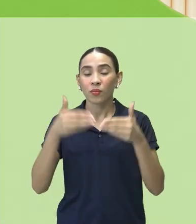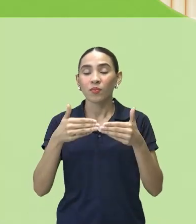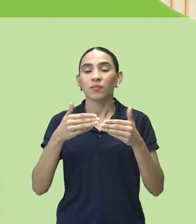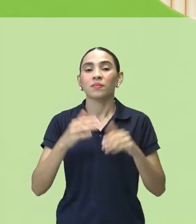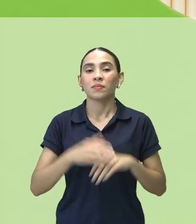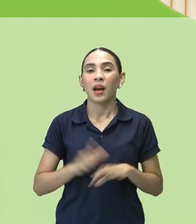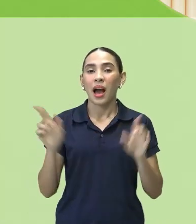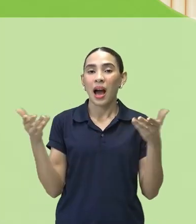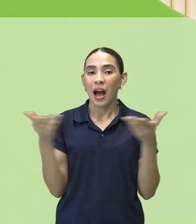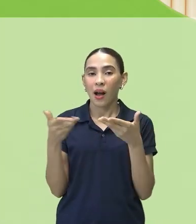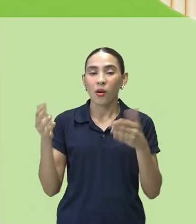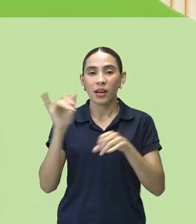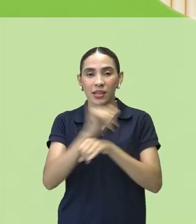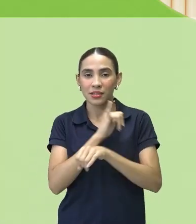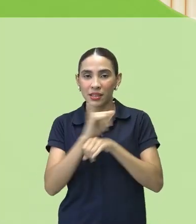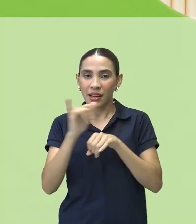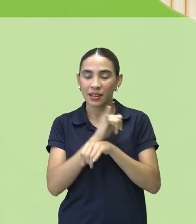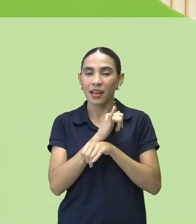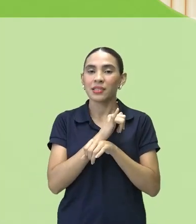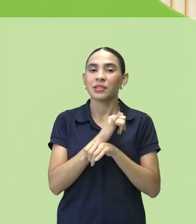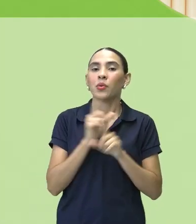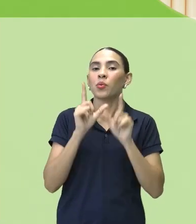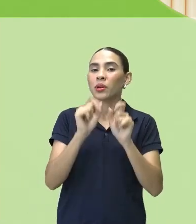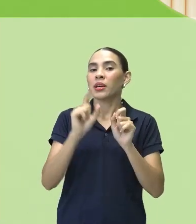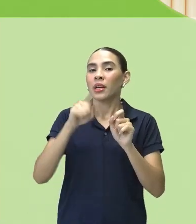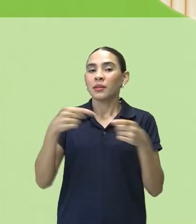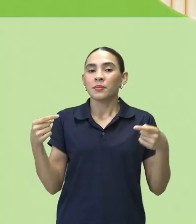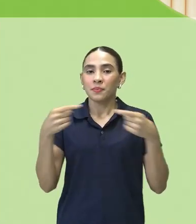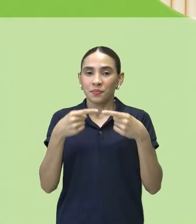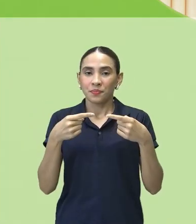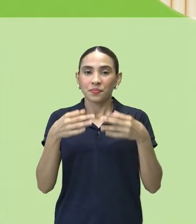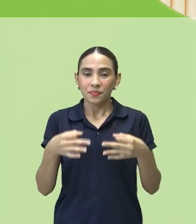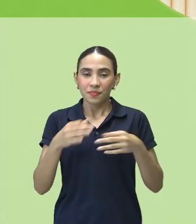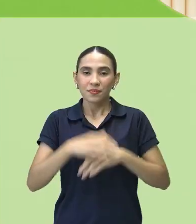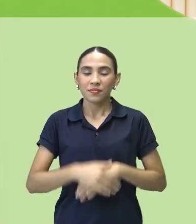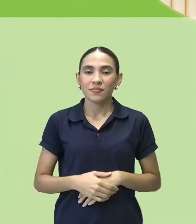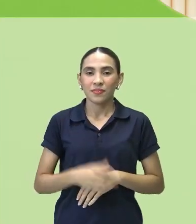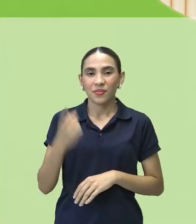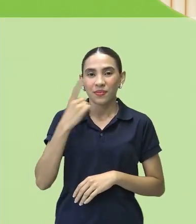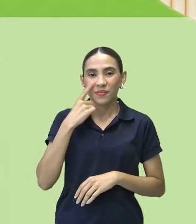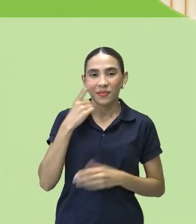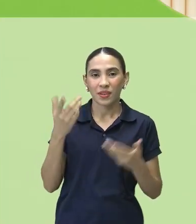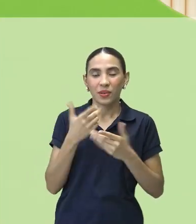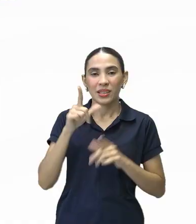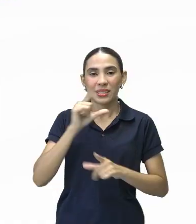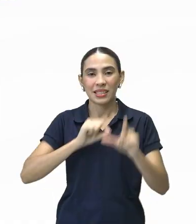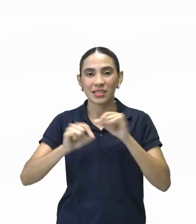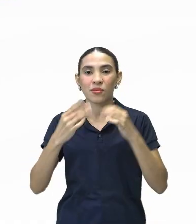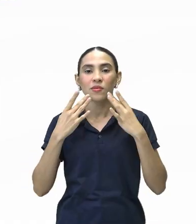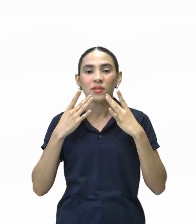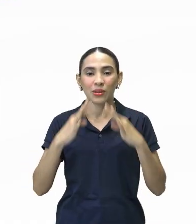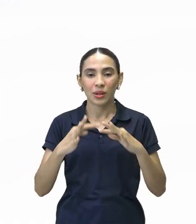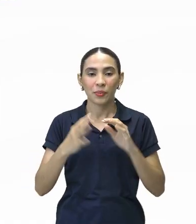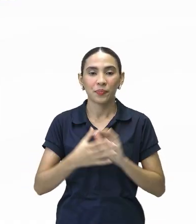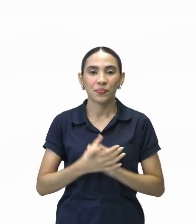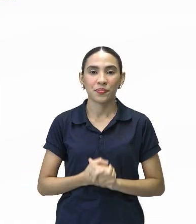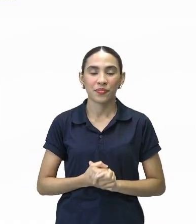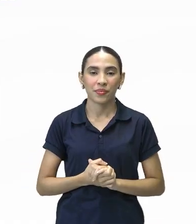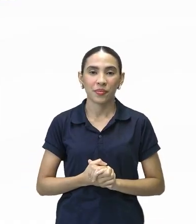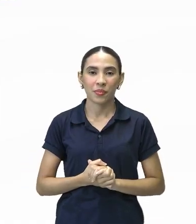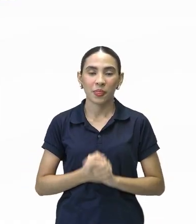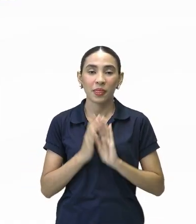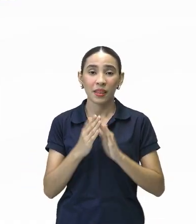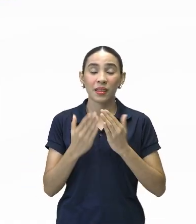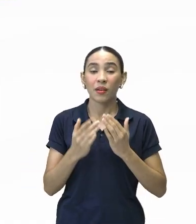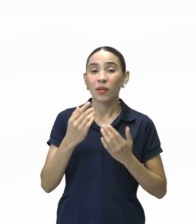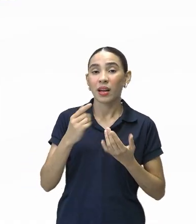esse parêntese aí para a gente esclarecer melhor o que é essa recombinação, vamos aí para a seleção natural. Então,